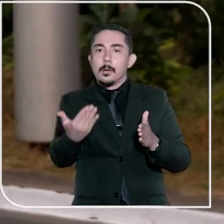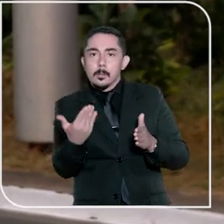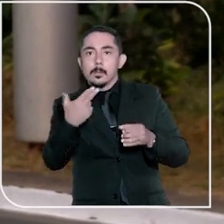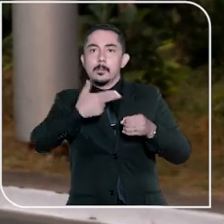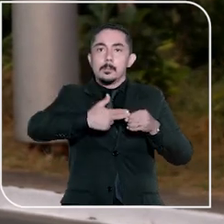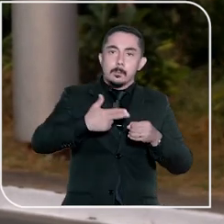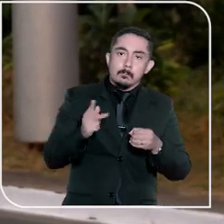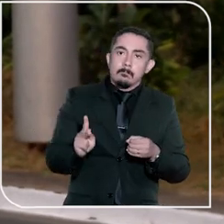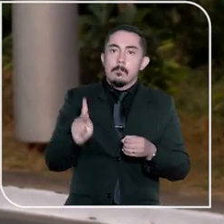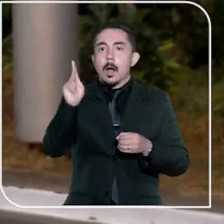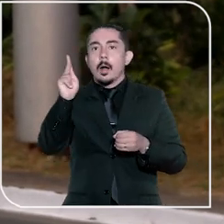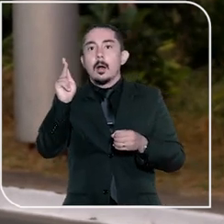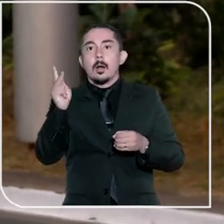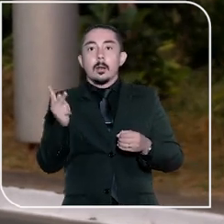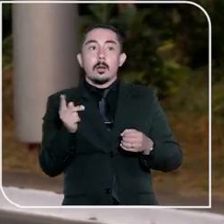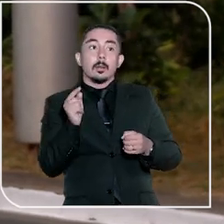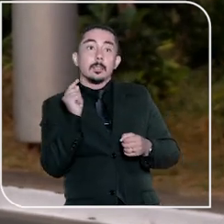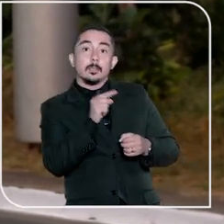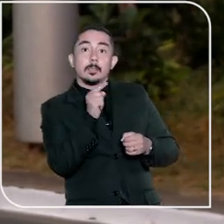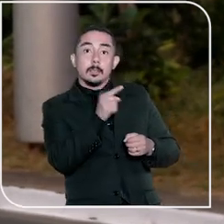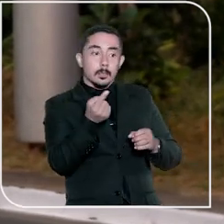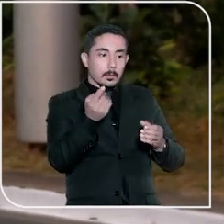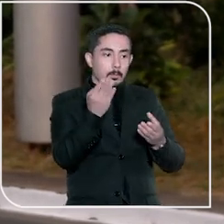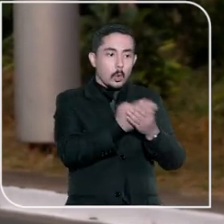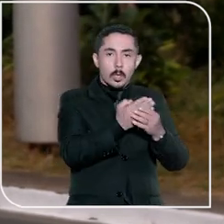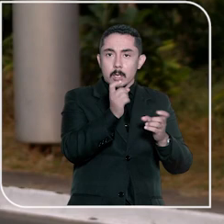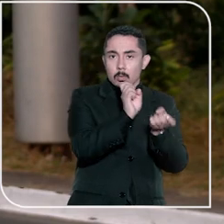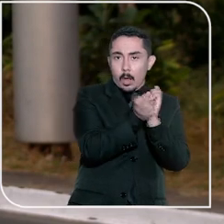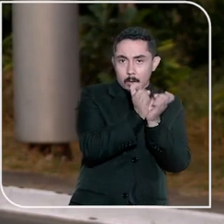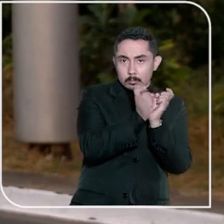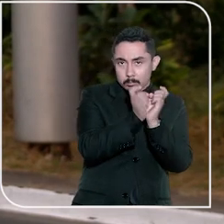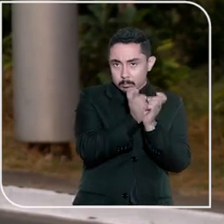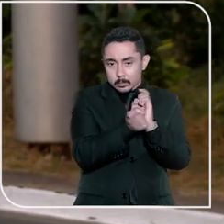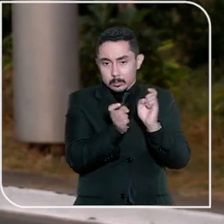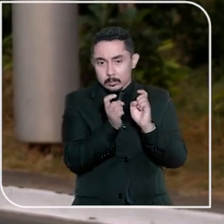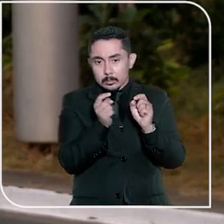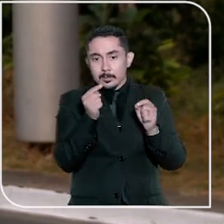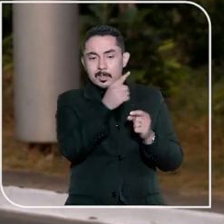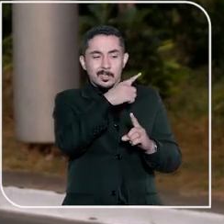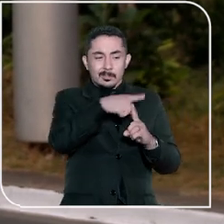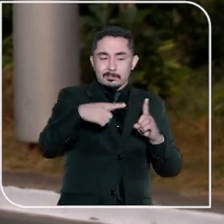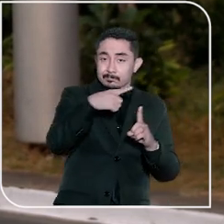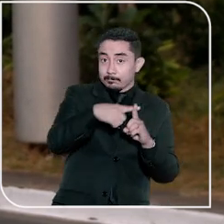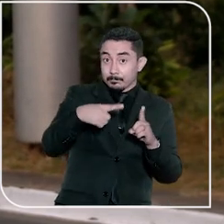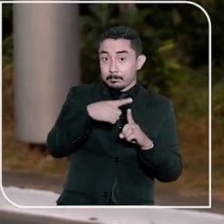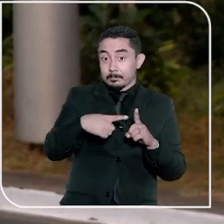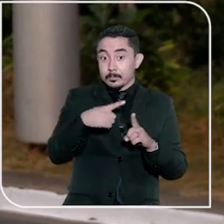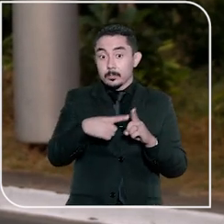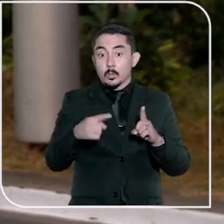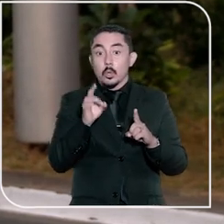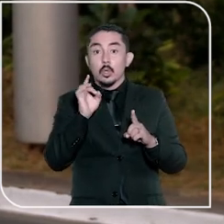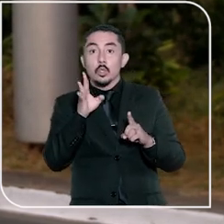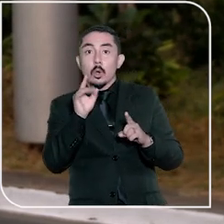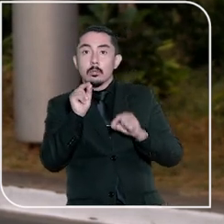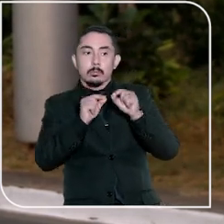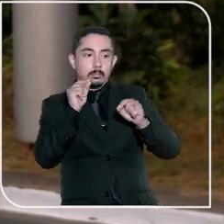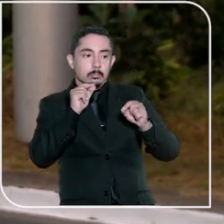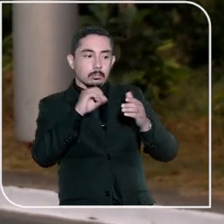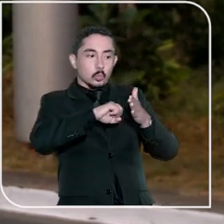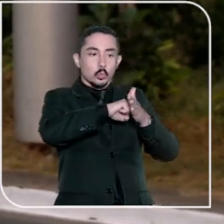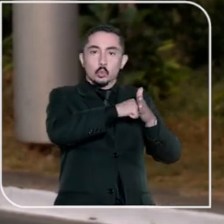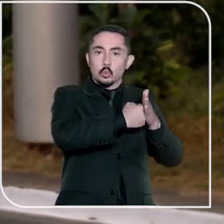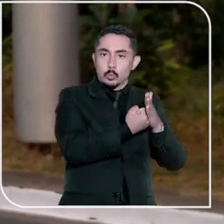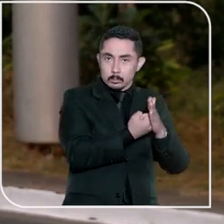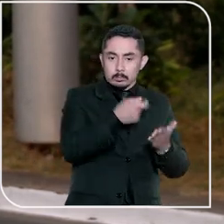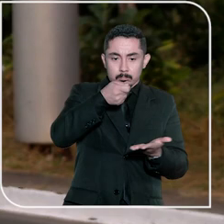Petrobras para anular o processo administrativo fiscal de cobrança da Sid foi julgado parcialmente procedente apenas